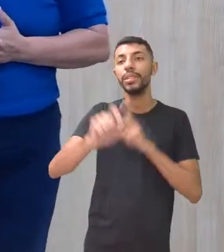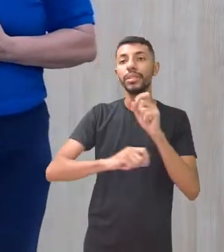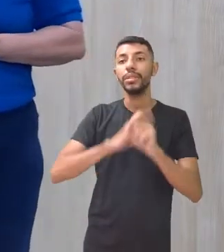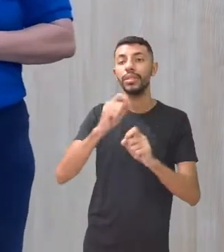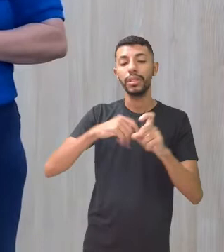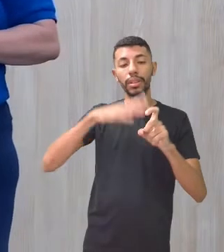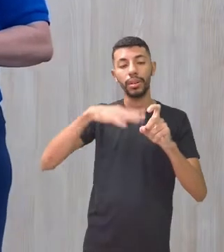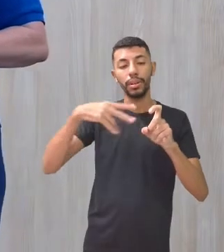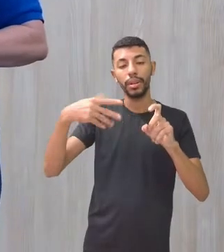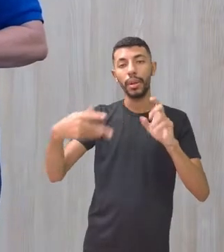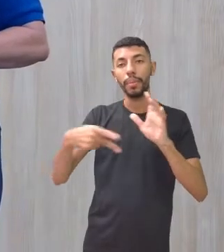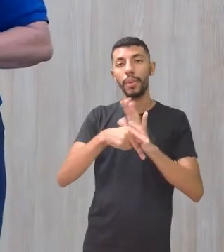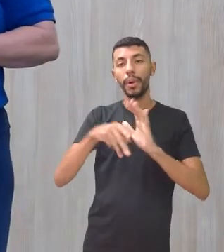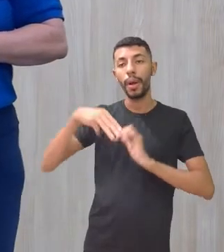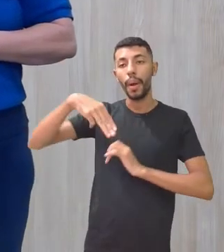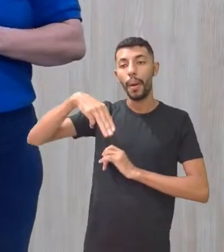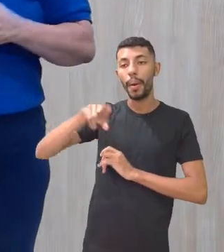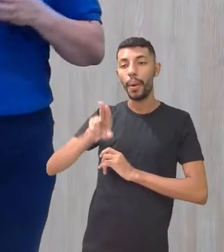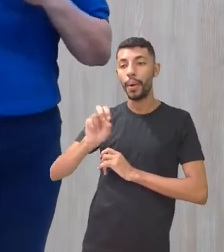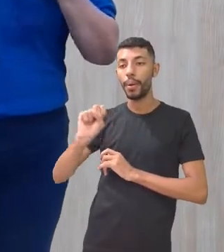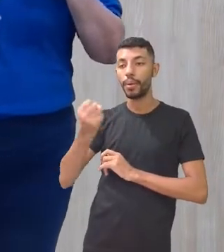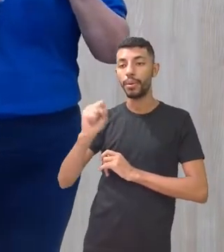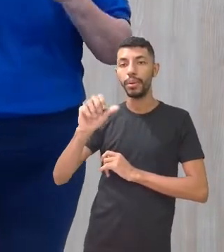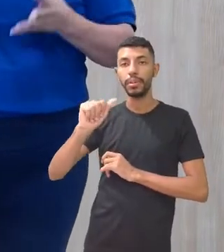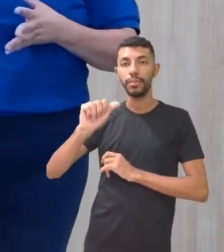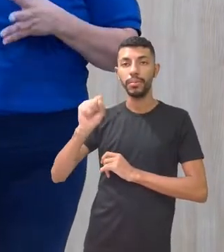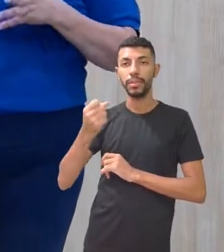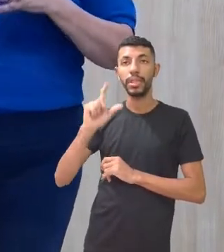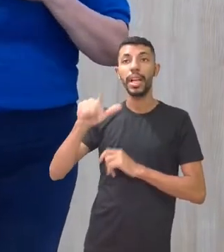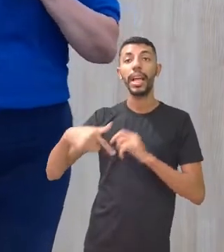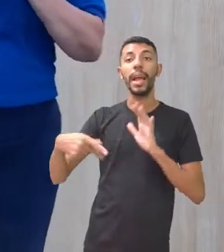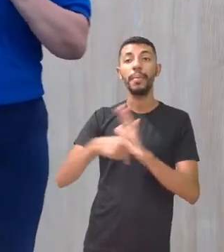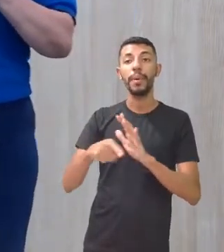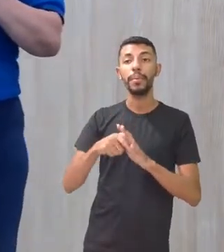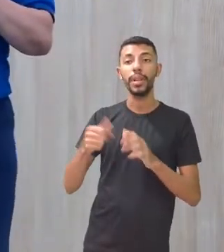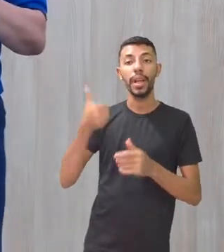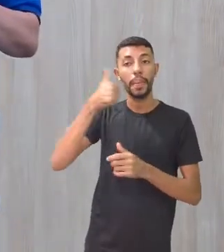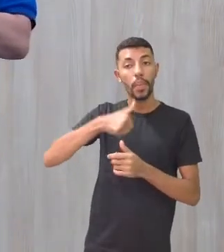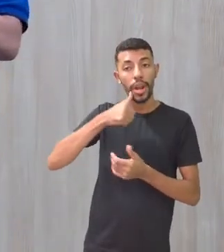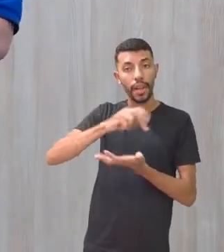das musas, né? Que as musas são filhas,